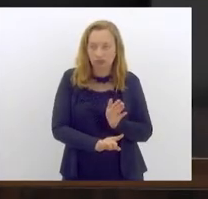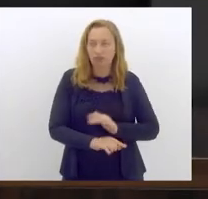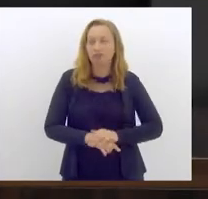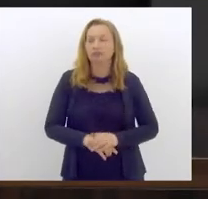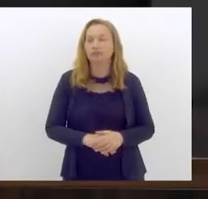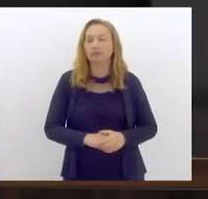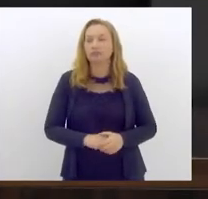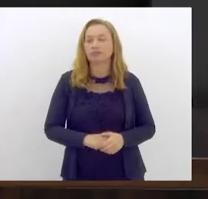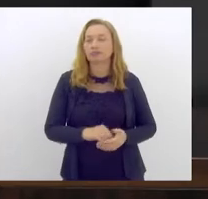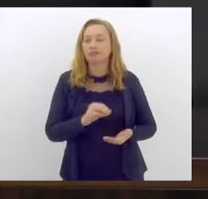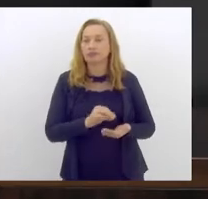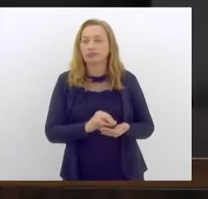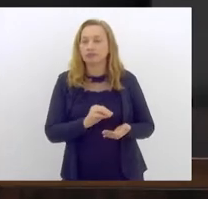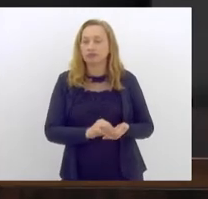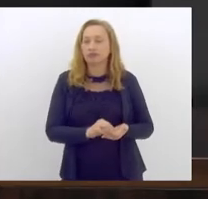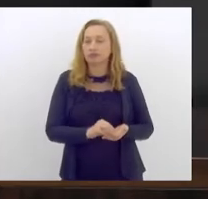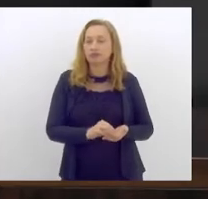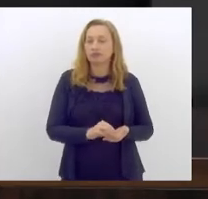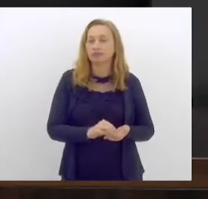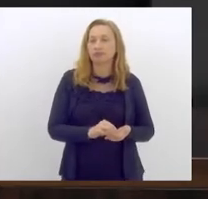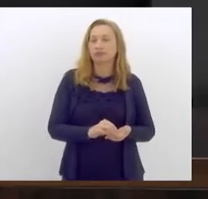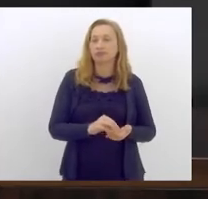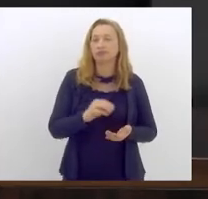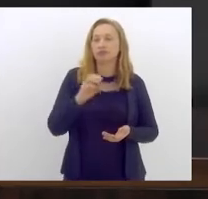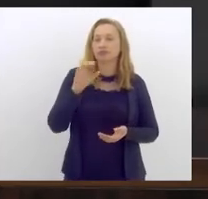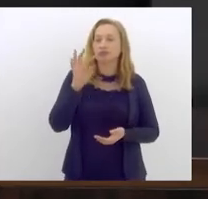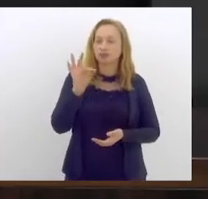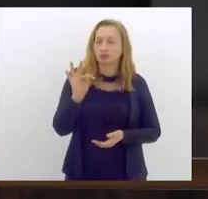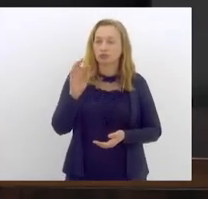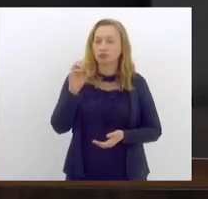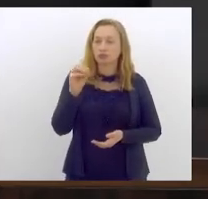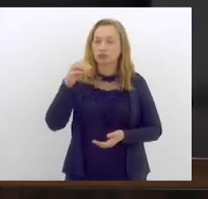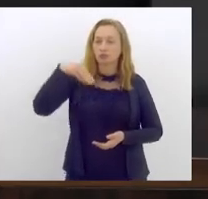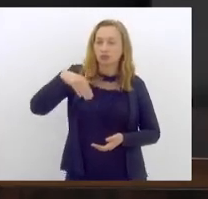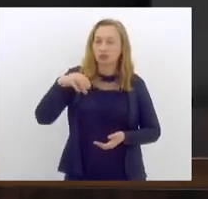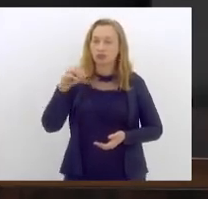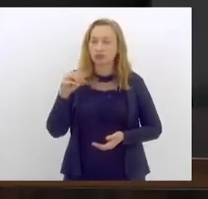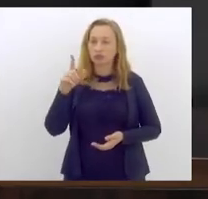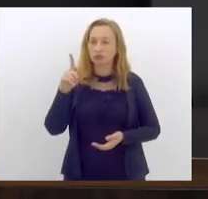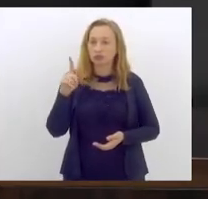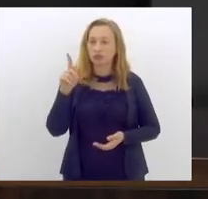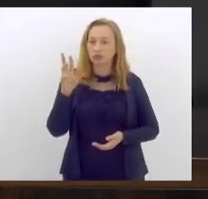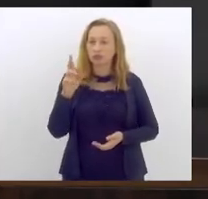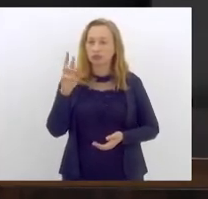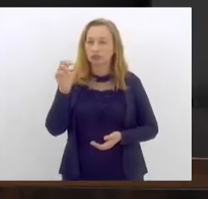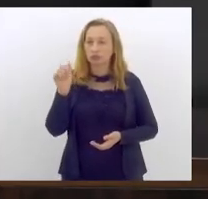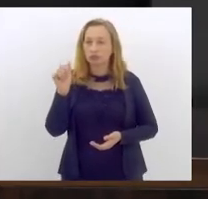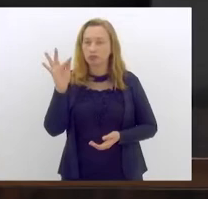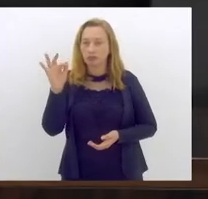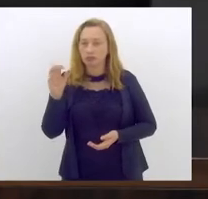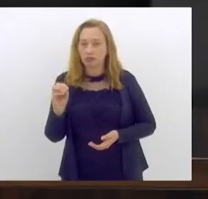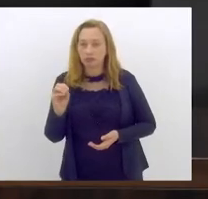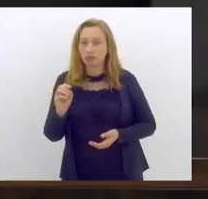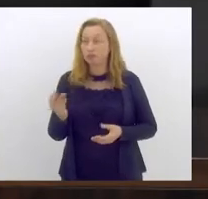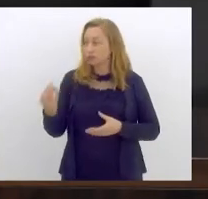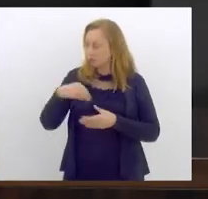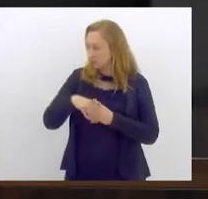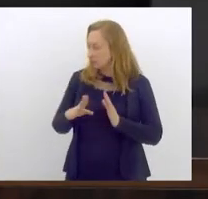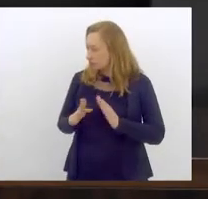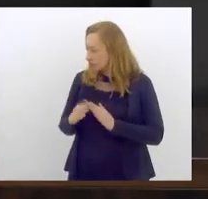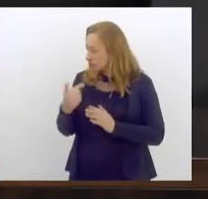aquisição de equipamentos de tomógrafos inclusive aqui dentro da casa nós fomos responsáveis